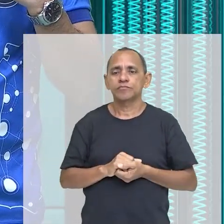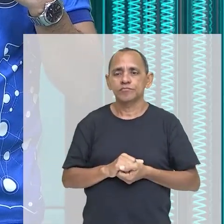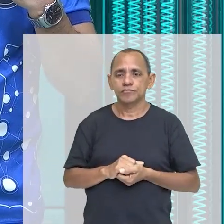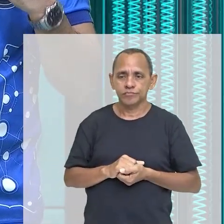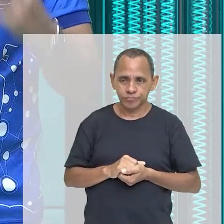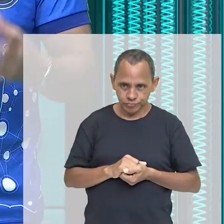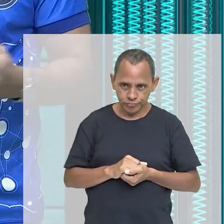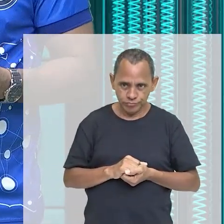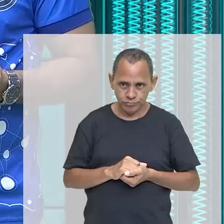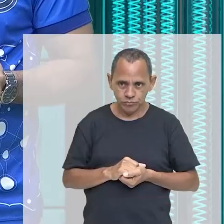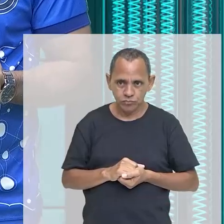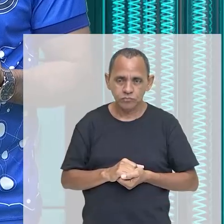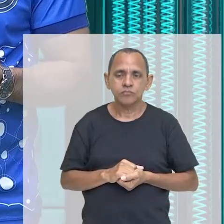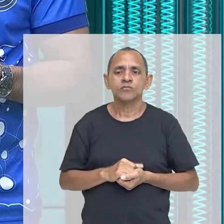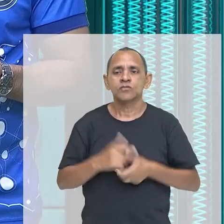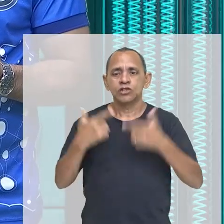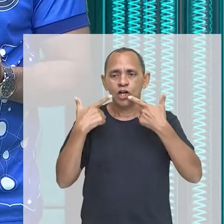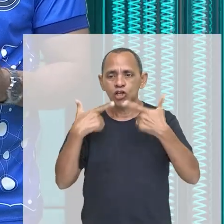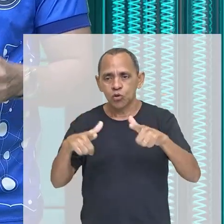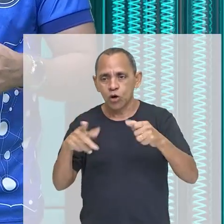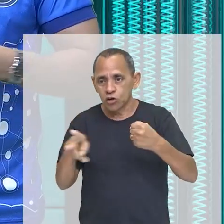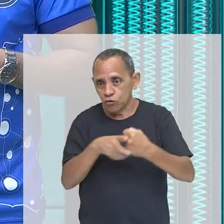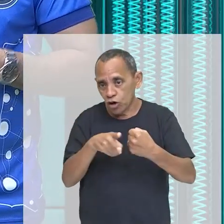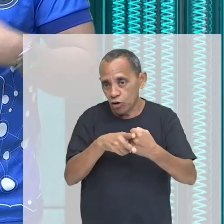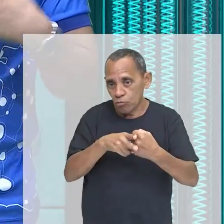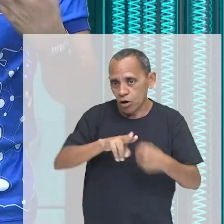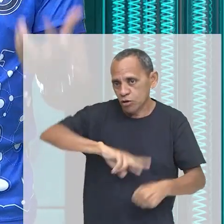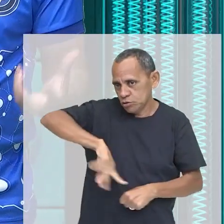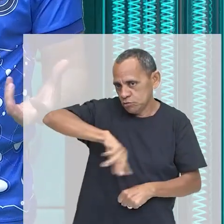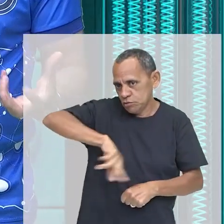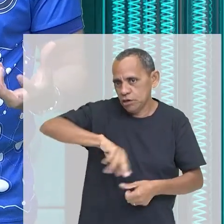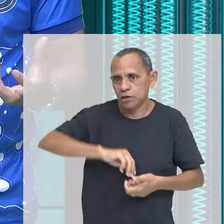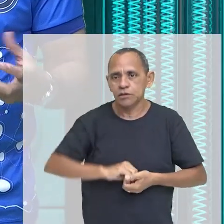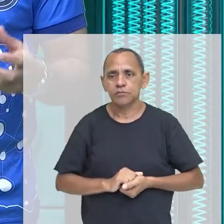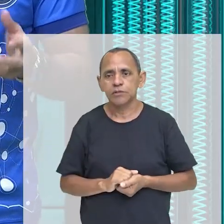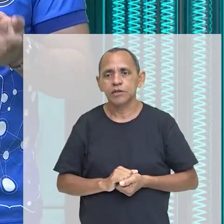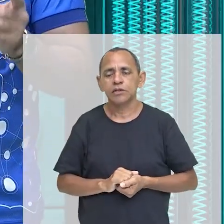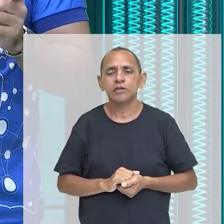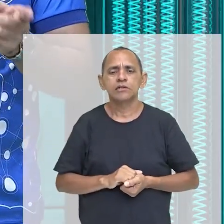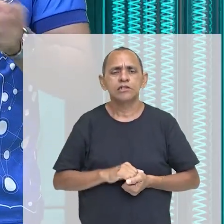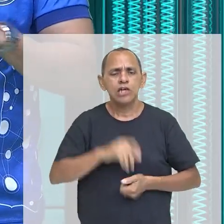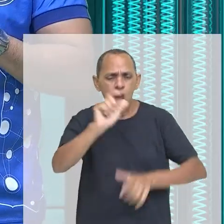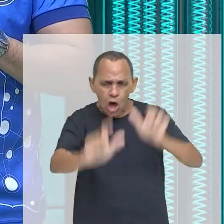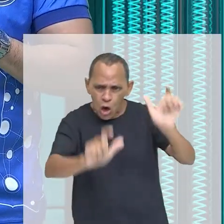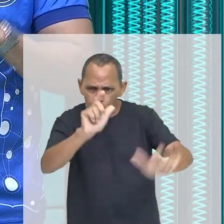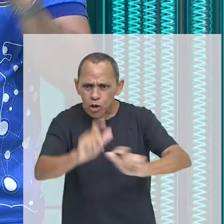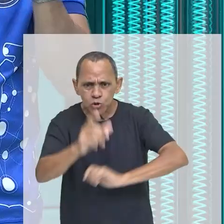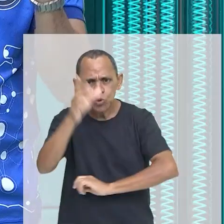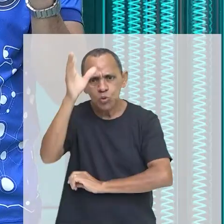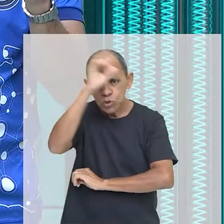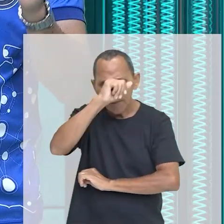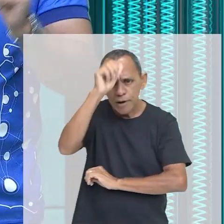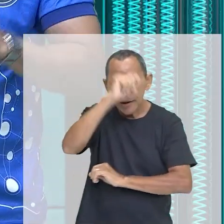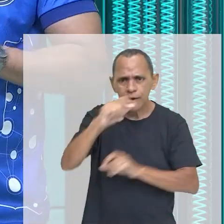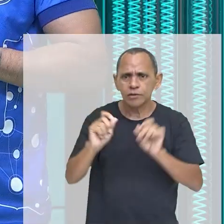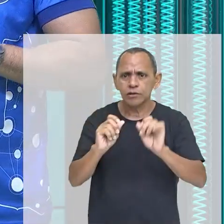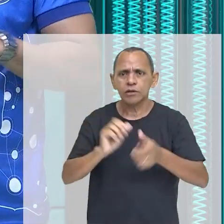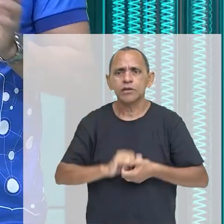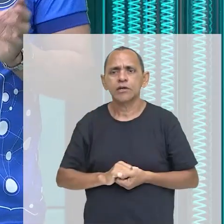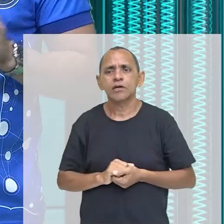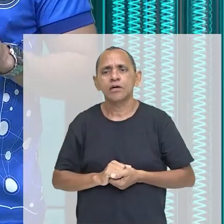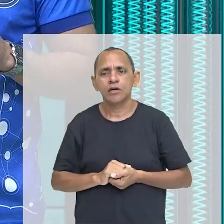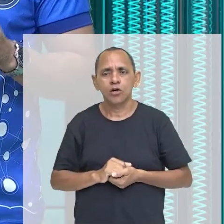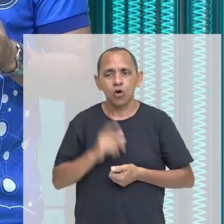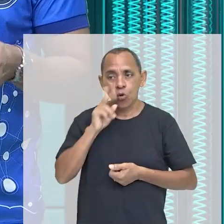um tipo de estudo em que as pessoas aprendem a fazer essas leituras. Então, o próprio gesto dos olhos, olhar para cima, para a direita,